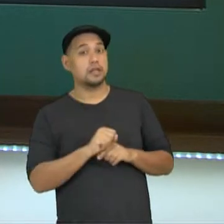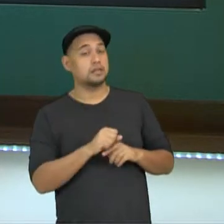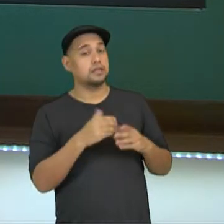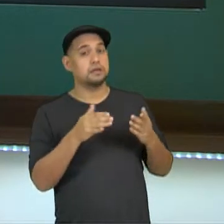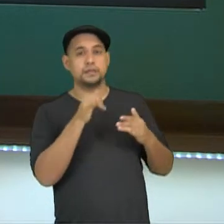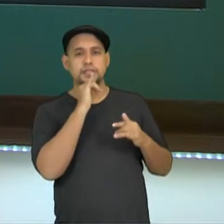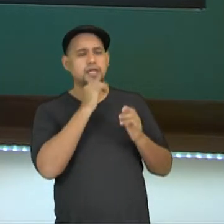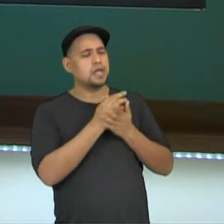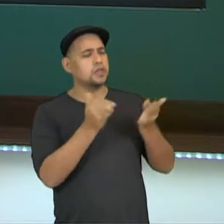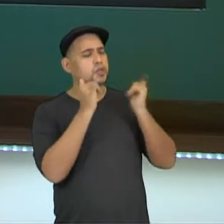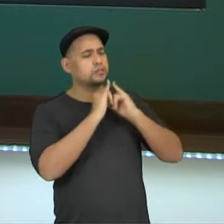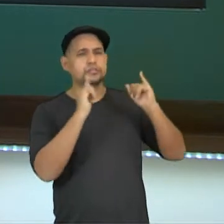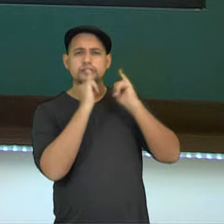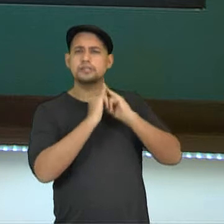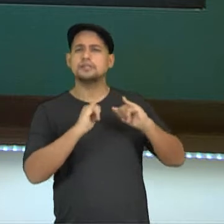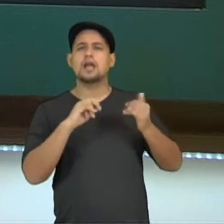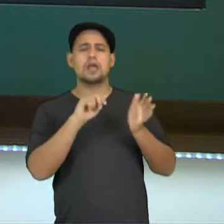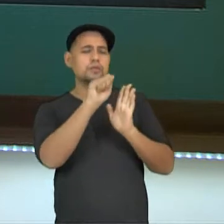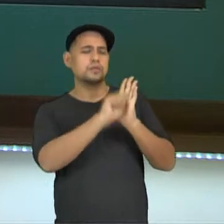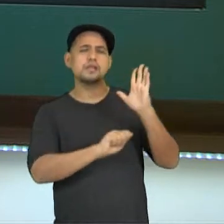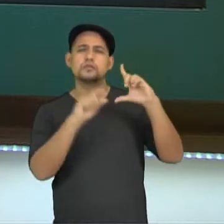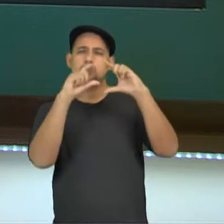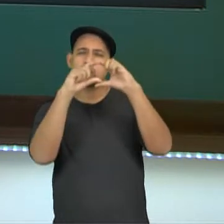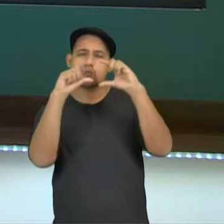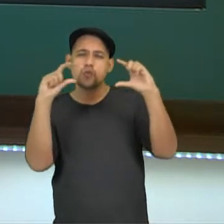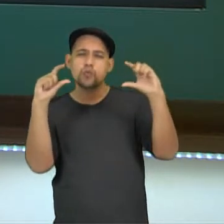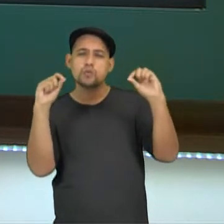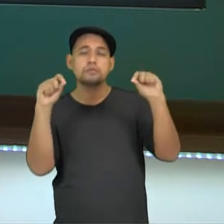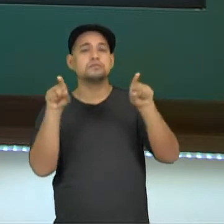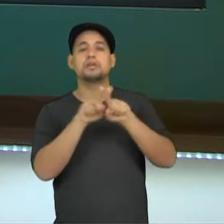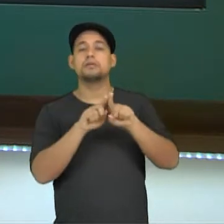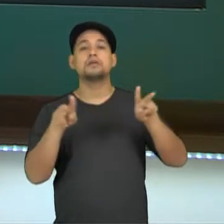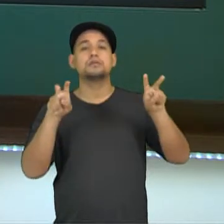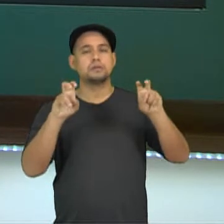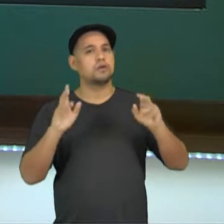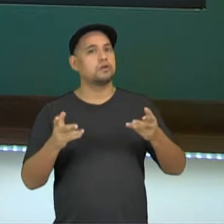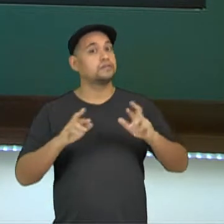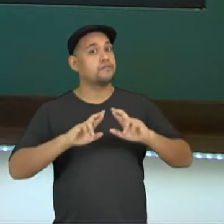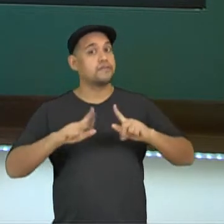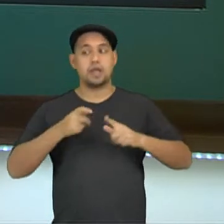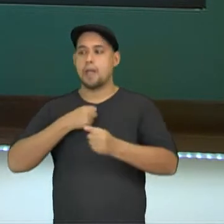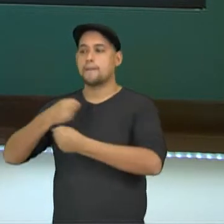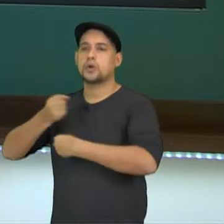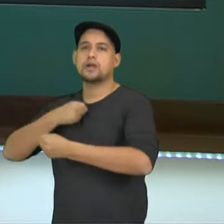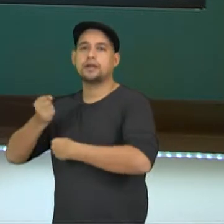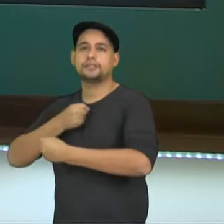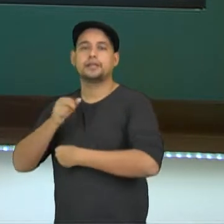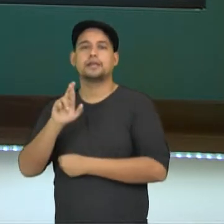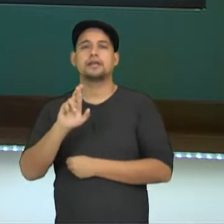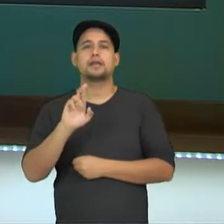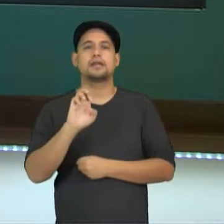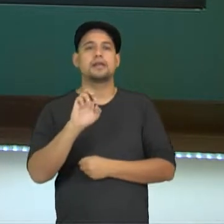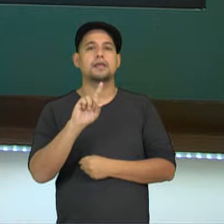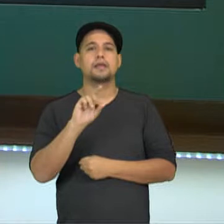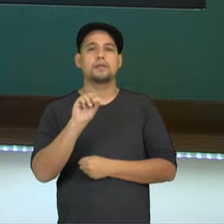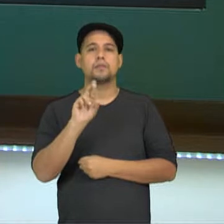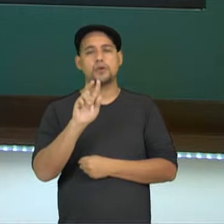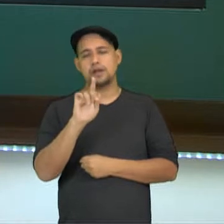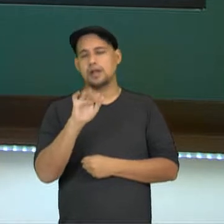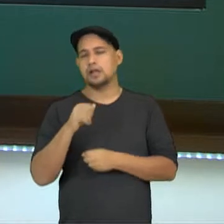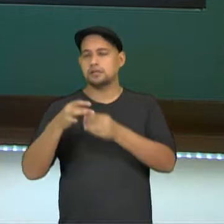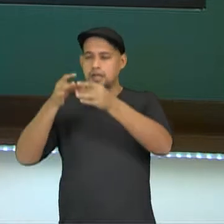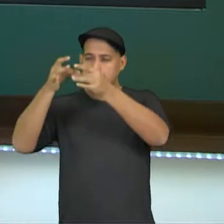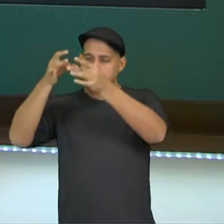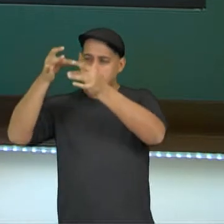texto mais curto, a notícia sobre um fato atual, diferente da reportagem, que é um texto mais